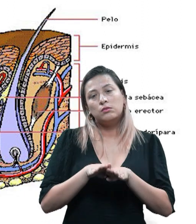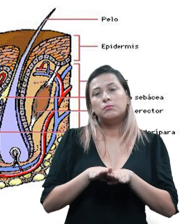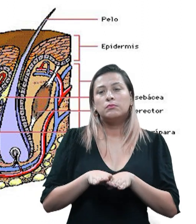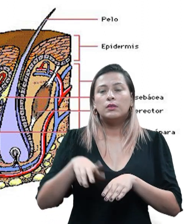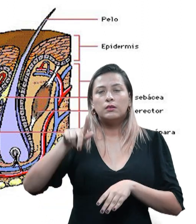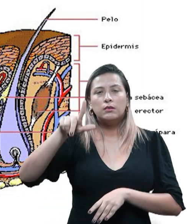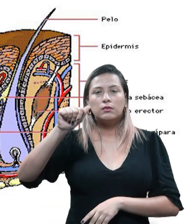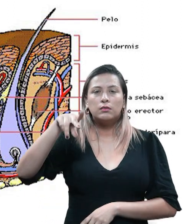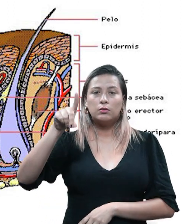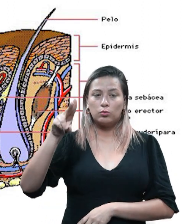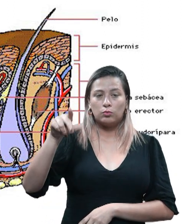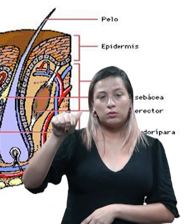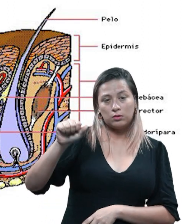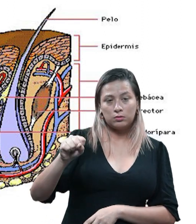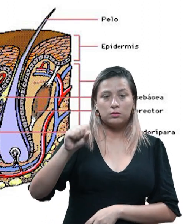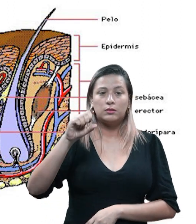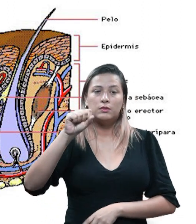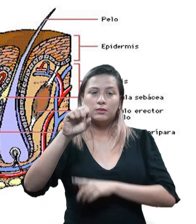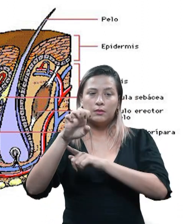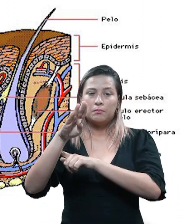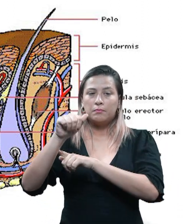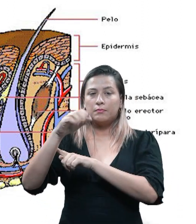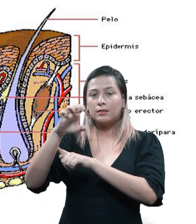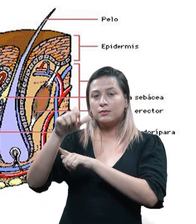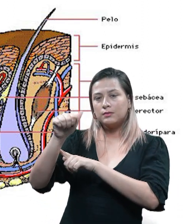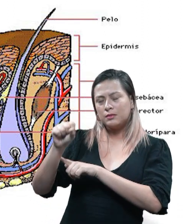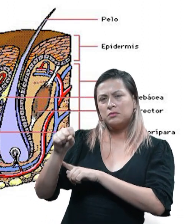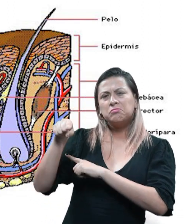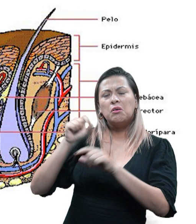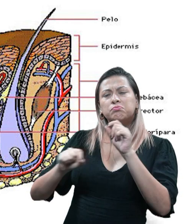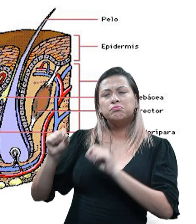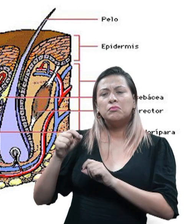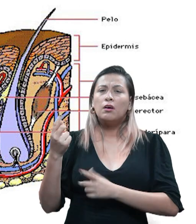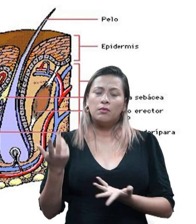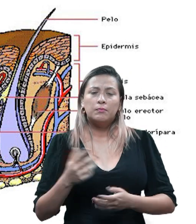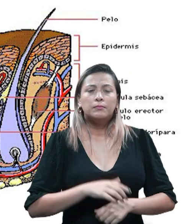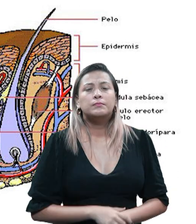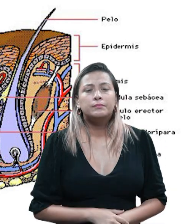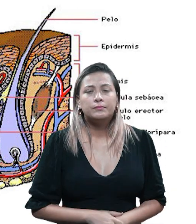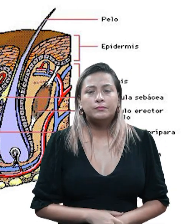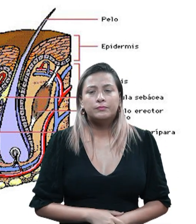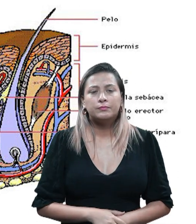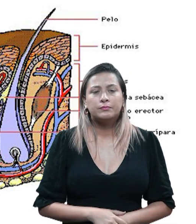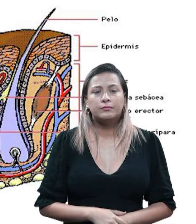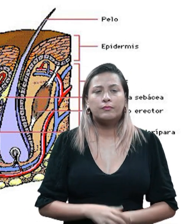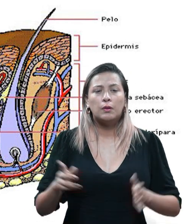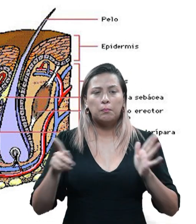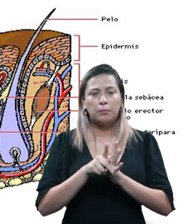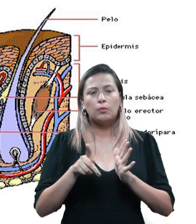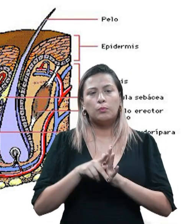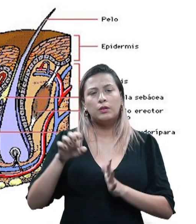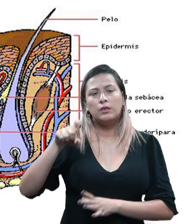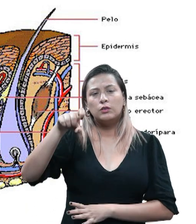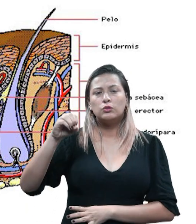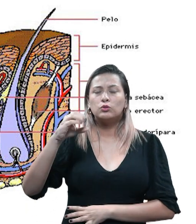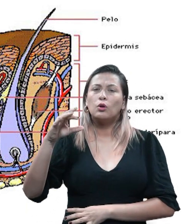sudoríparas. Essas glândulas sebáceas, elas são conhecidas, as duas são conhecidas como glândulas exócrinas. O